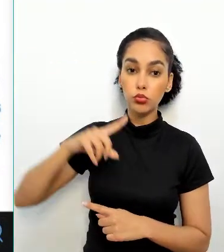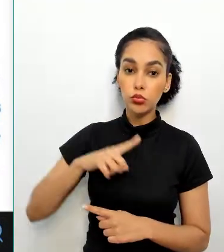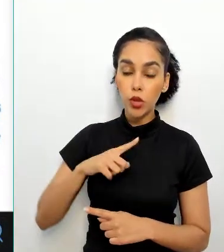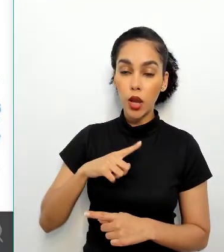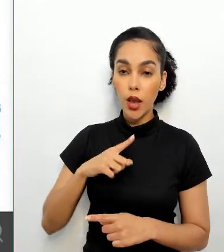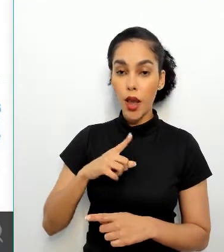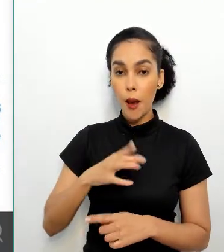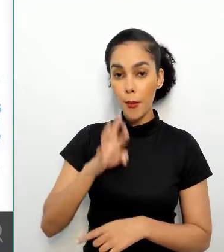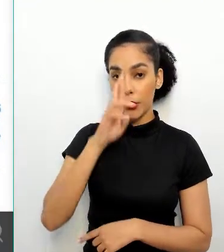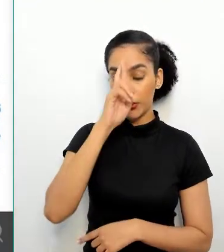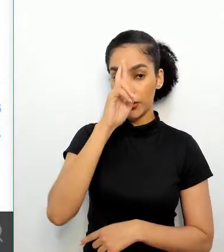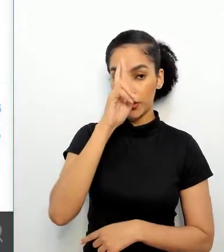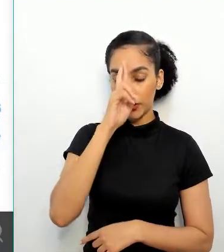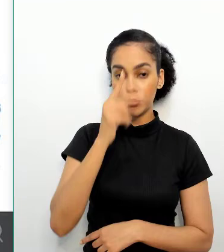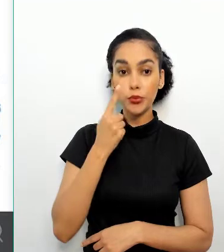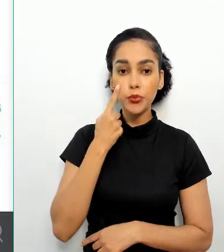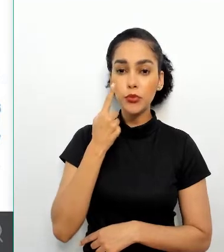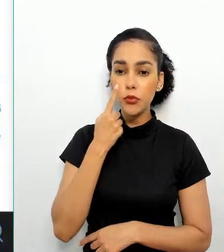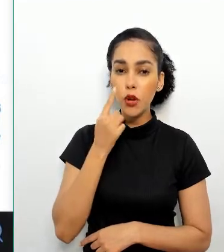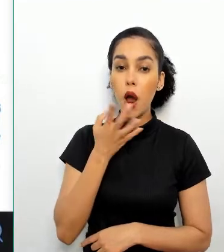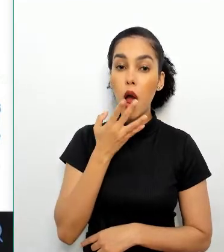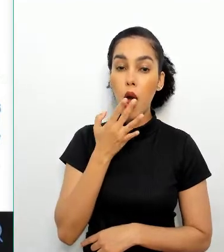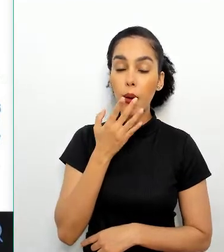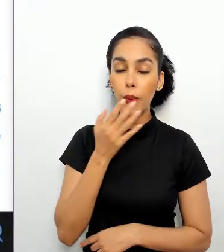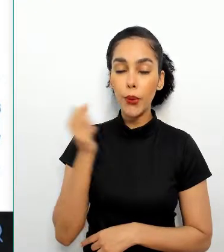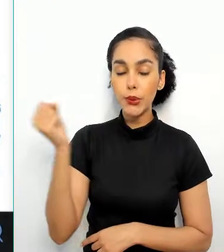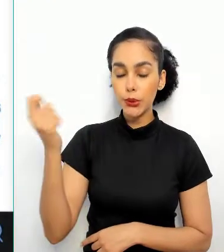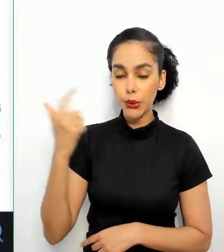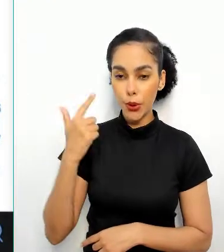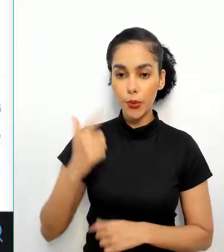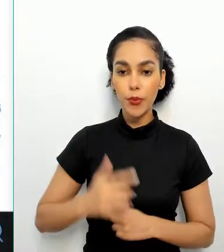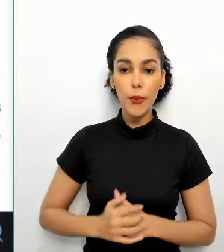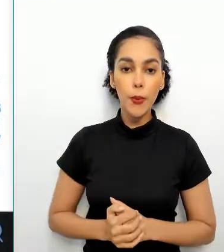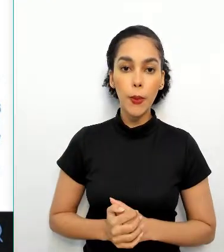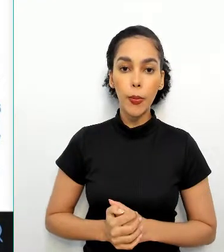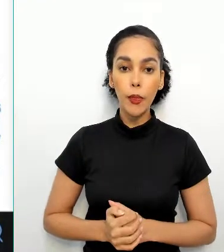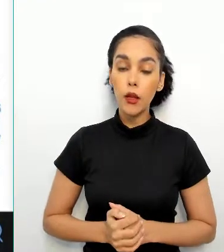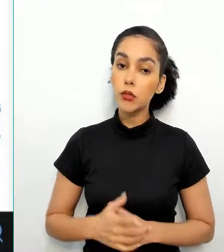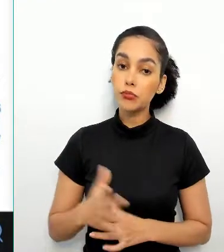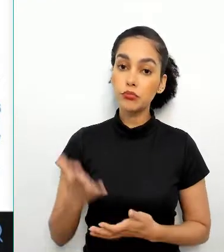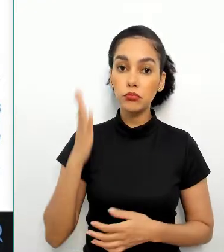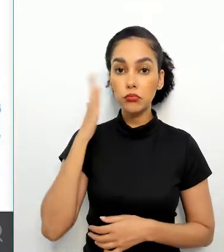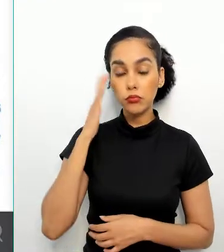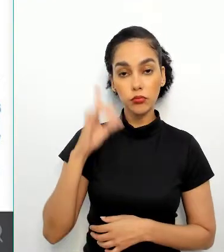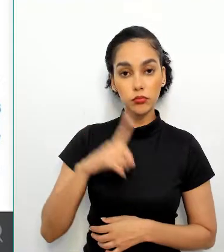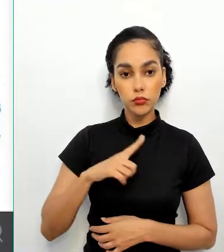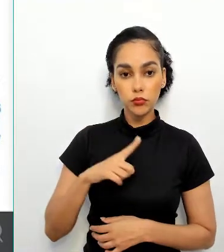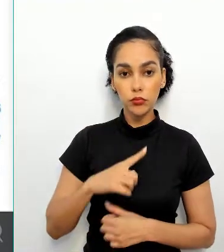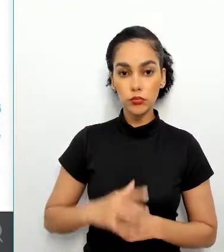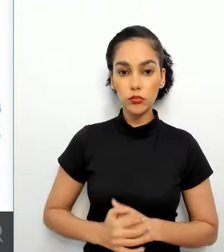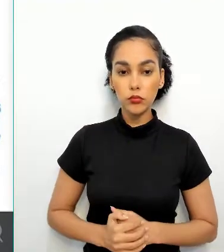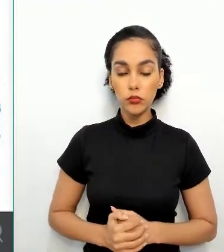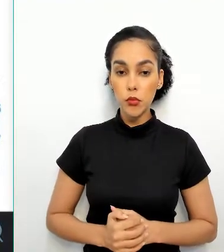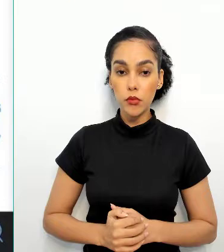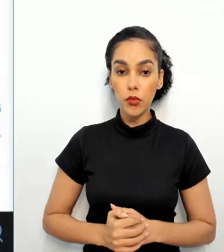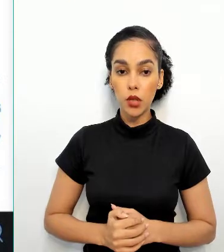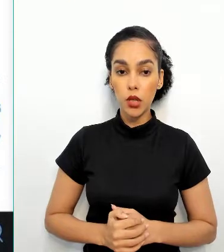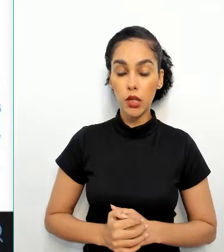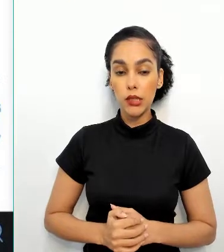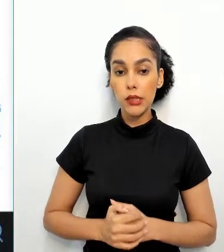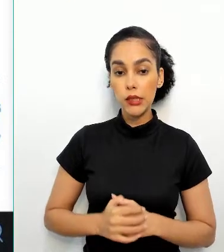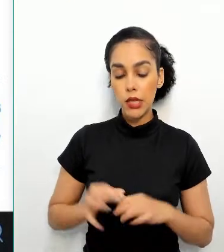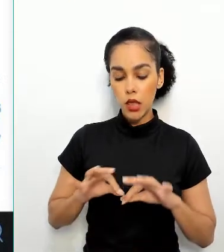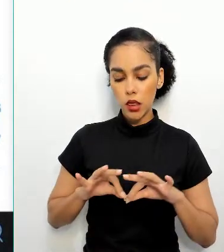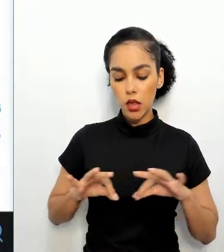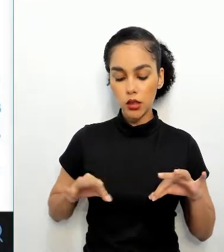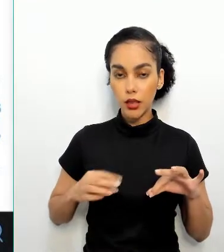meio-dia. Deixa eu fazer aqui uma cor de sol agora. Ó, a gente sabe que temos, vou voltar aqui para o azul, nós temos